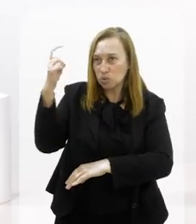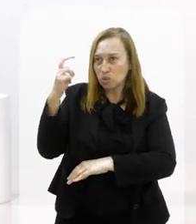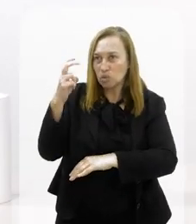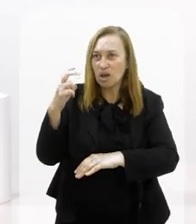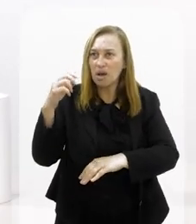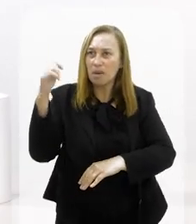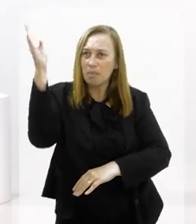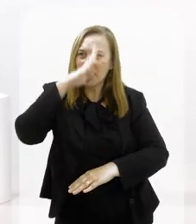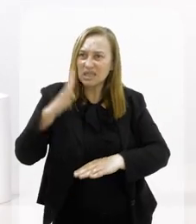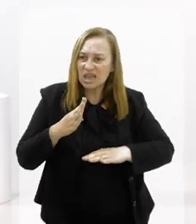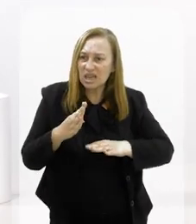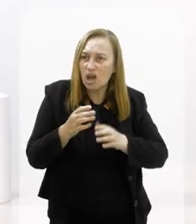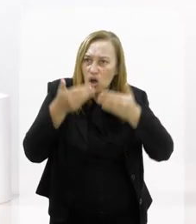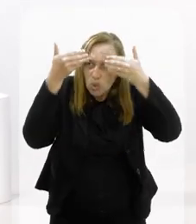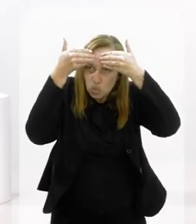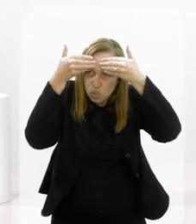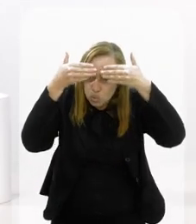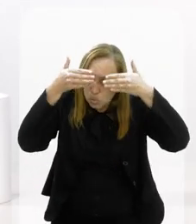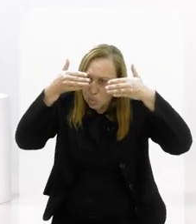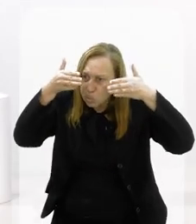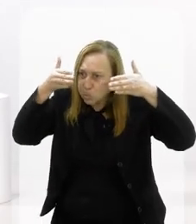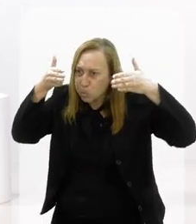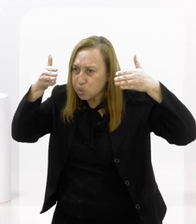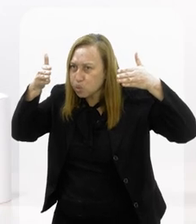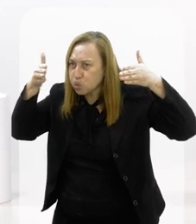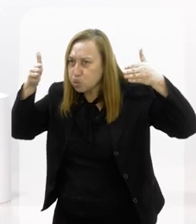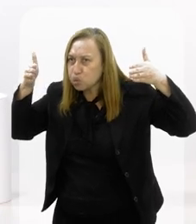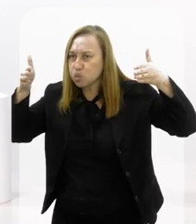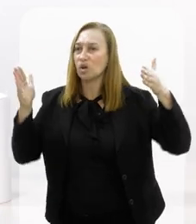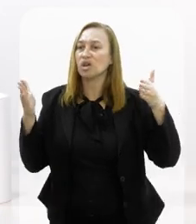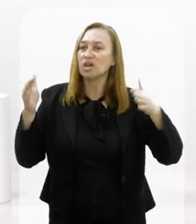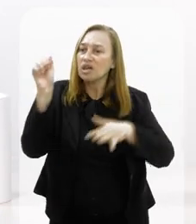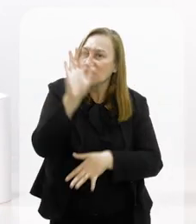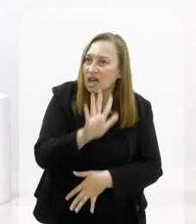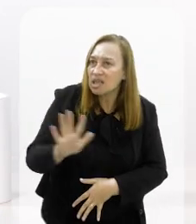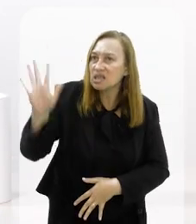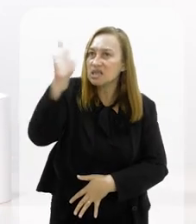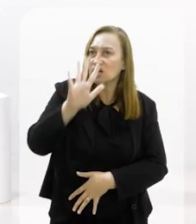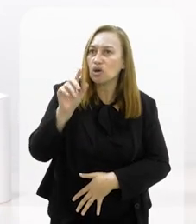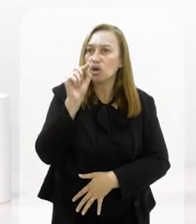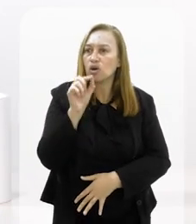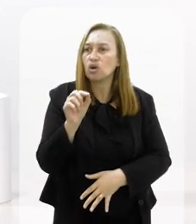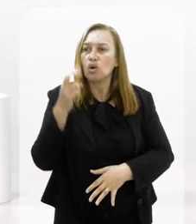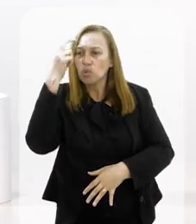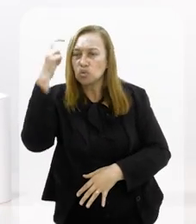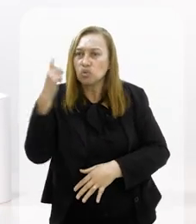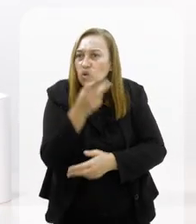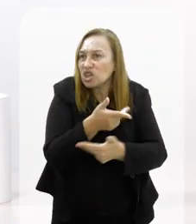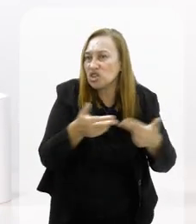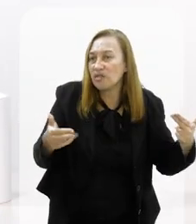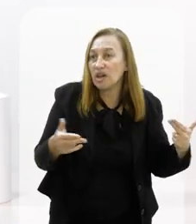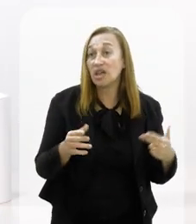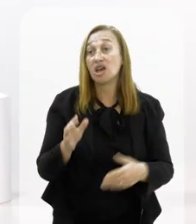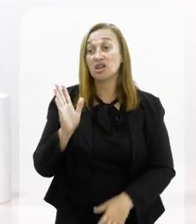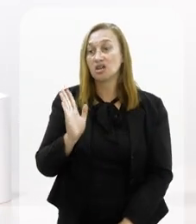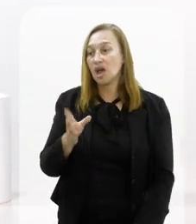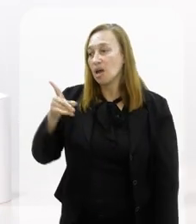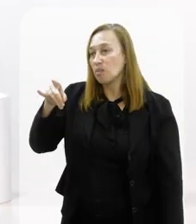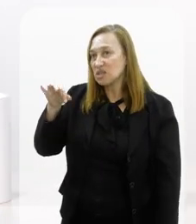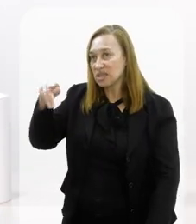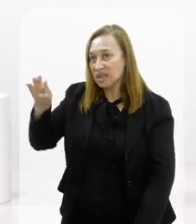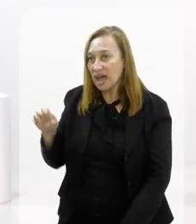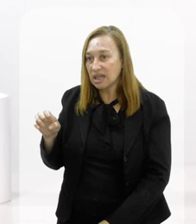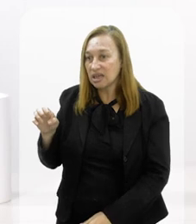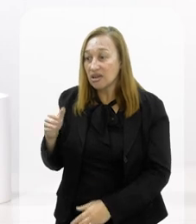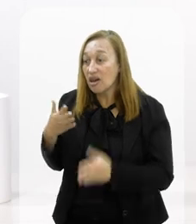correto né a gente vai vai caminhar efetivamente pelo território nacional e focando nessas culturas diversas já a história da Mocidade